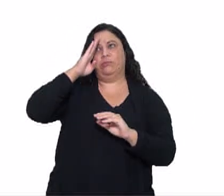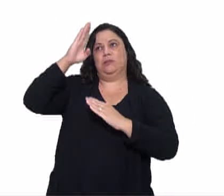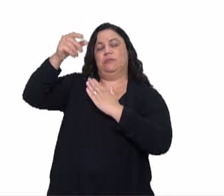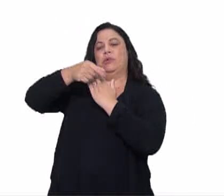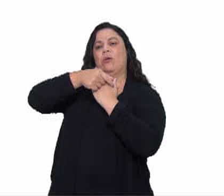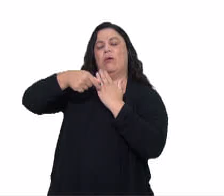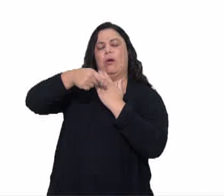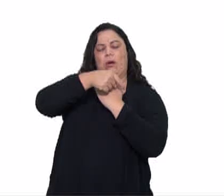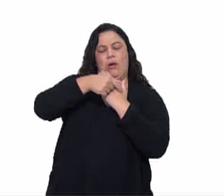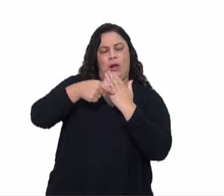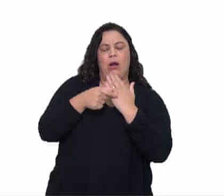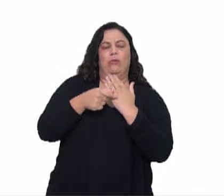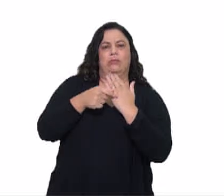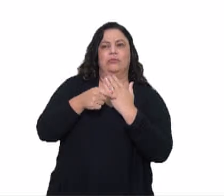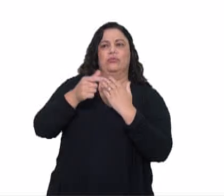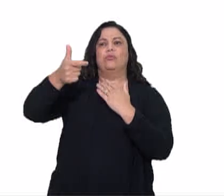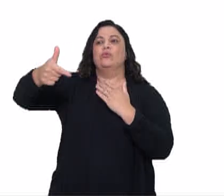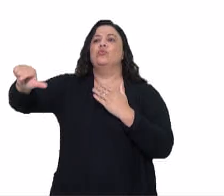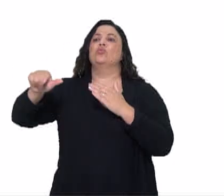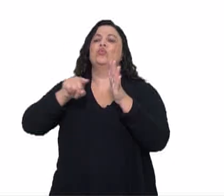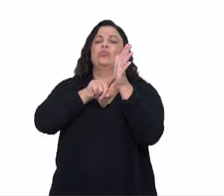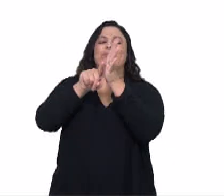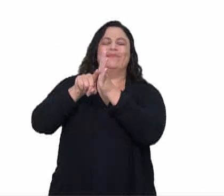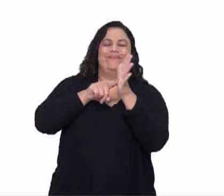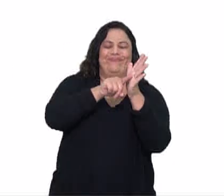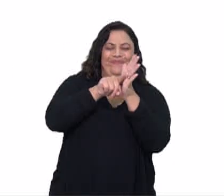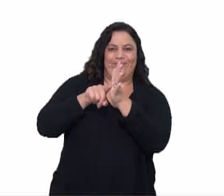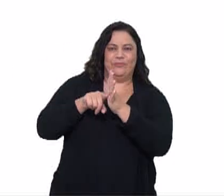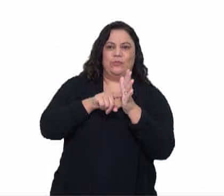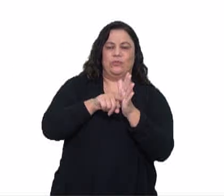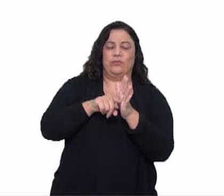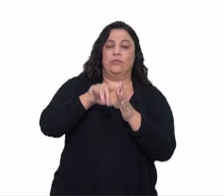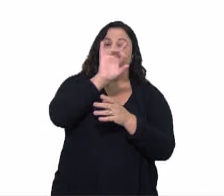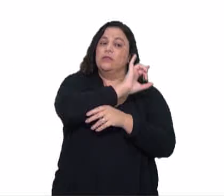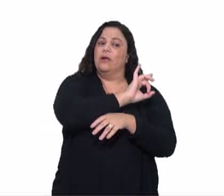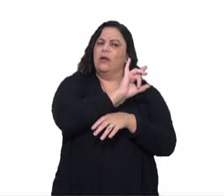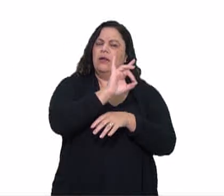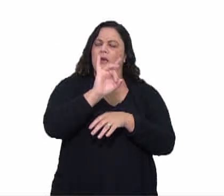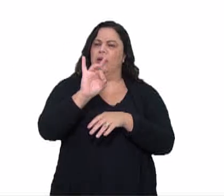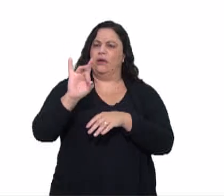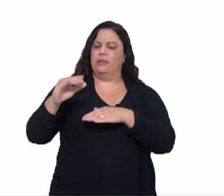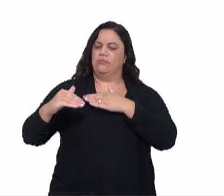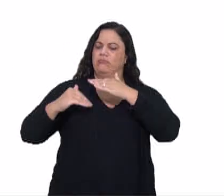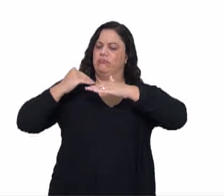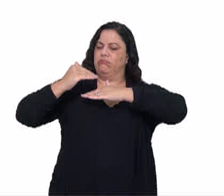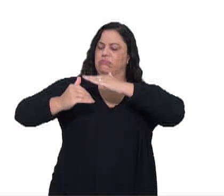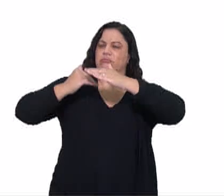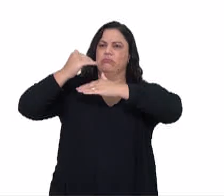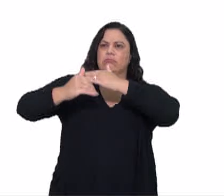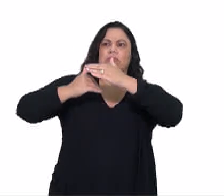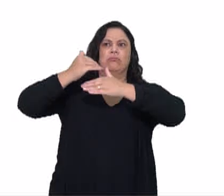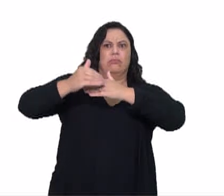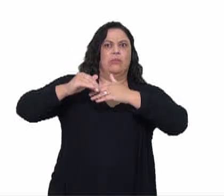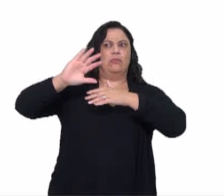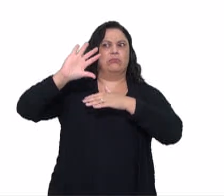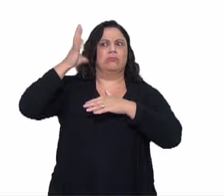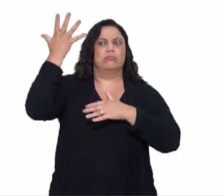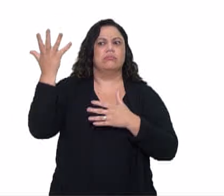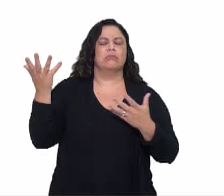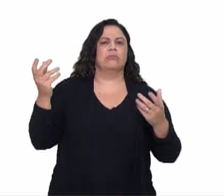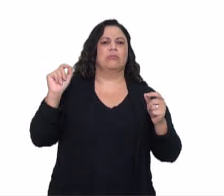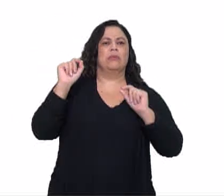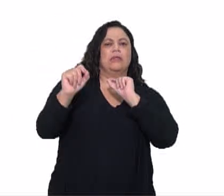revista Geophysical Research Letters. Cada processo nessa reação está alimentando o